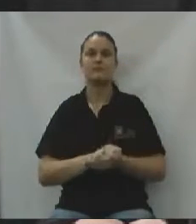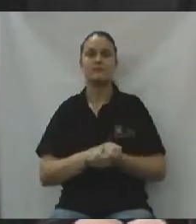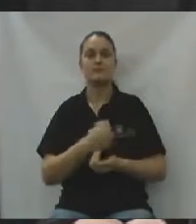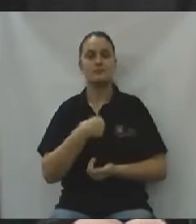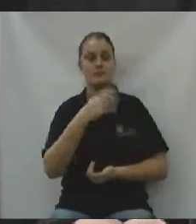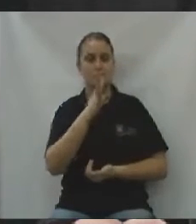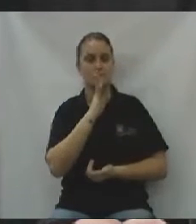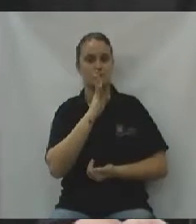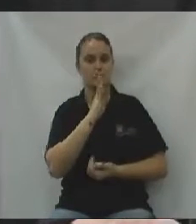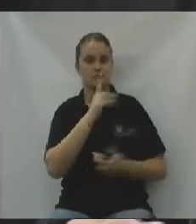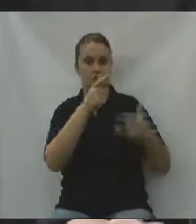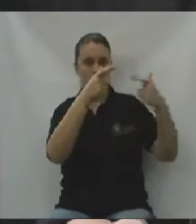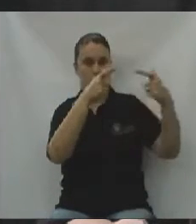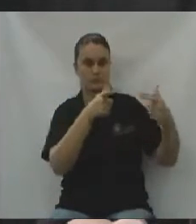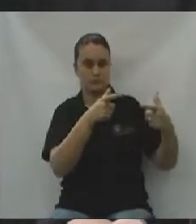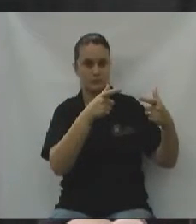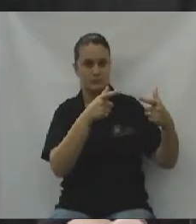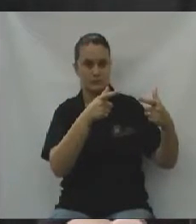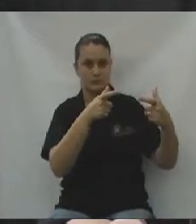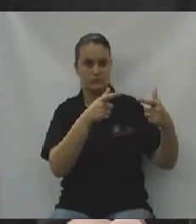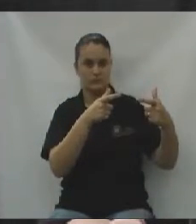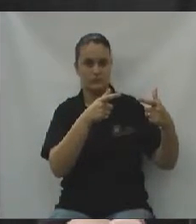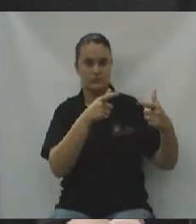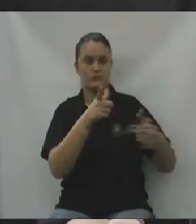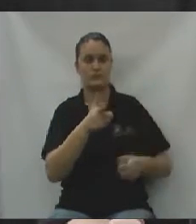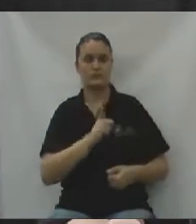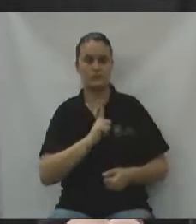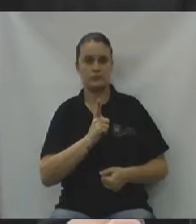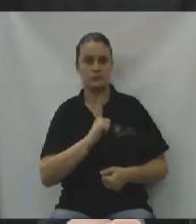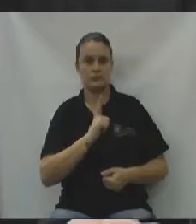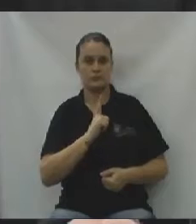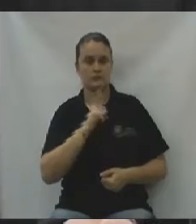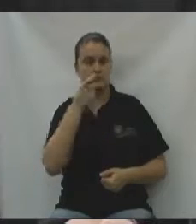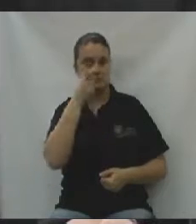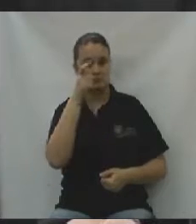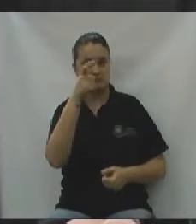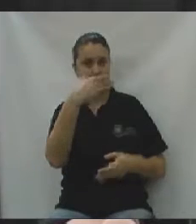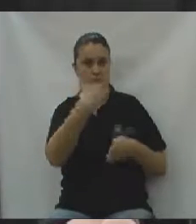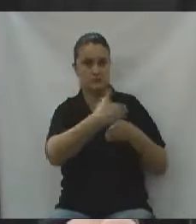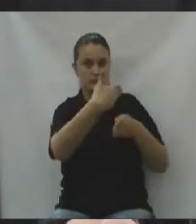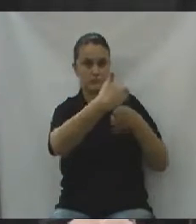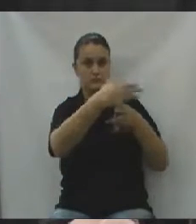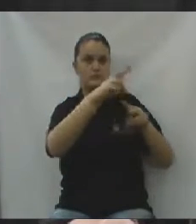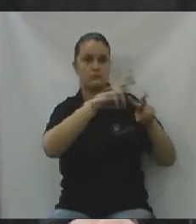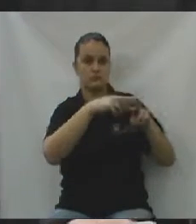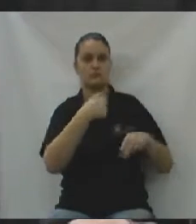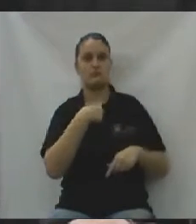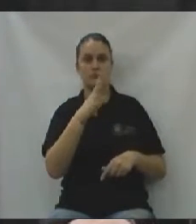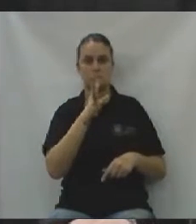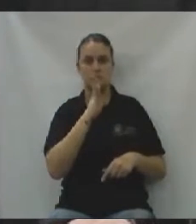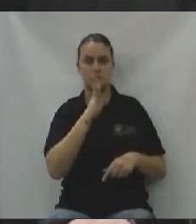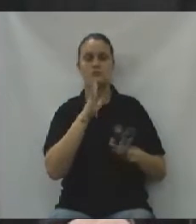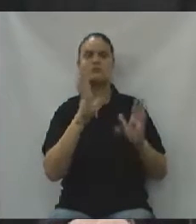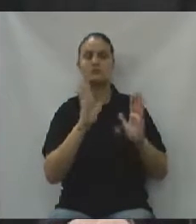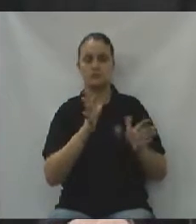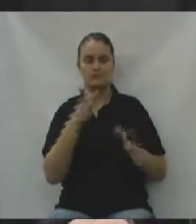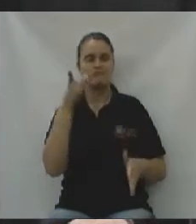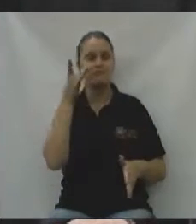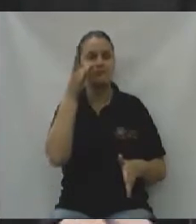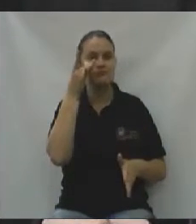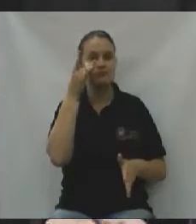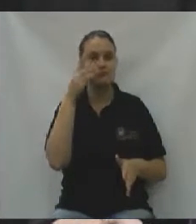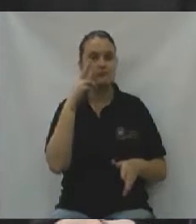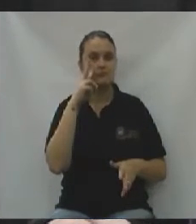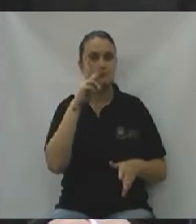Conheço aquela região aonde existe a intenção da instalação, conheço, estive lá